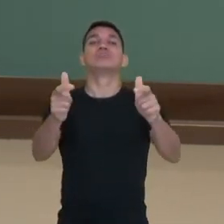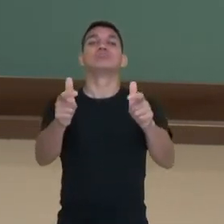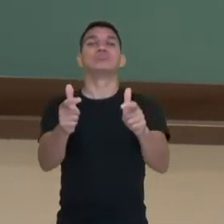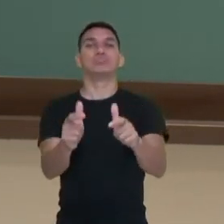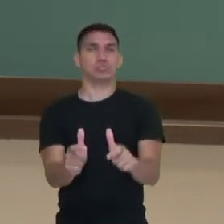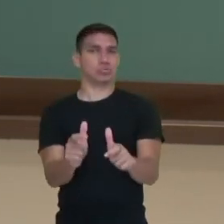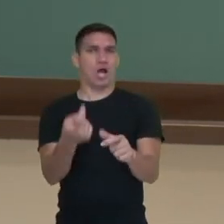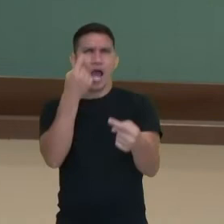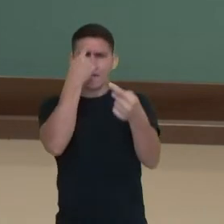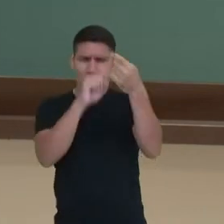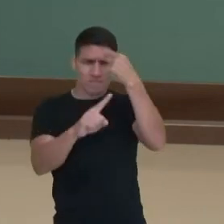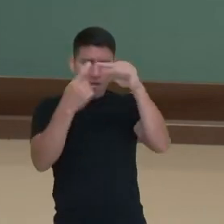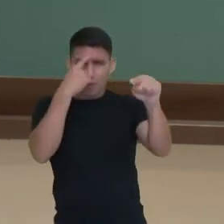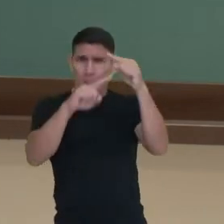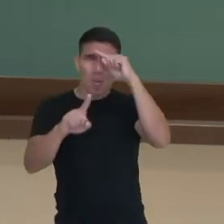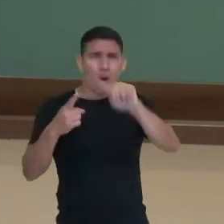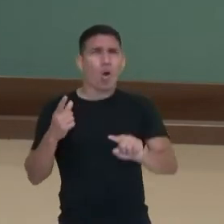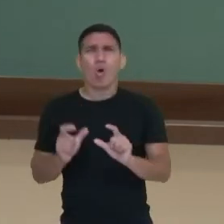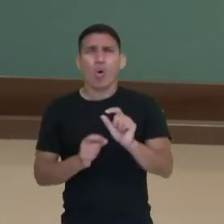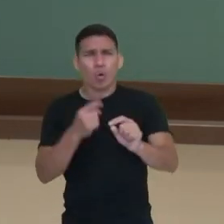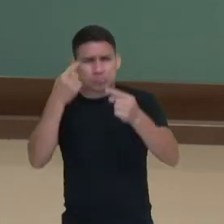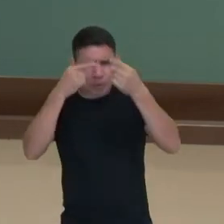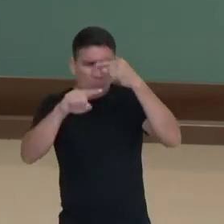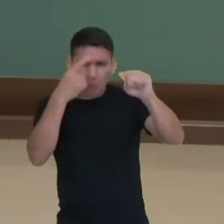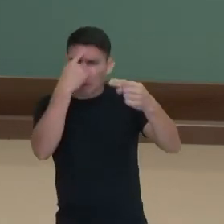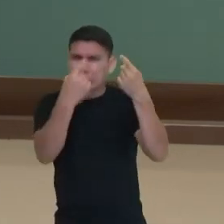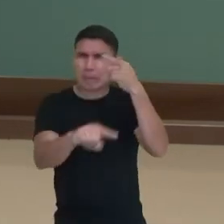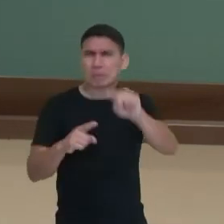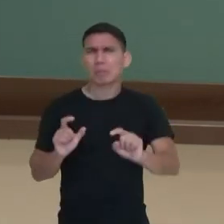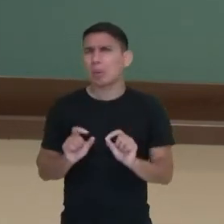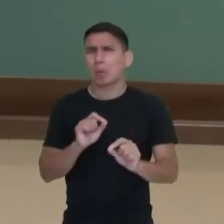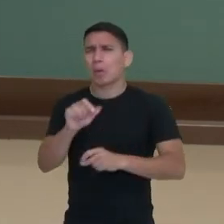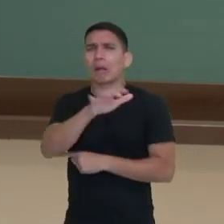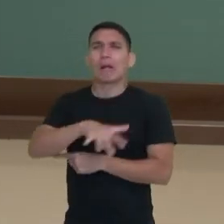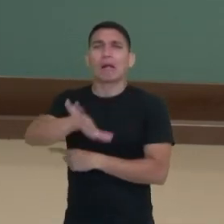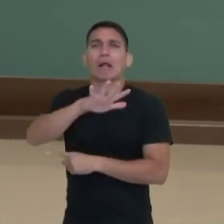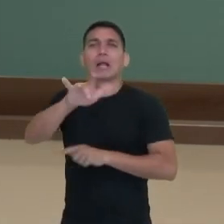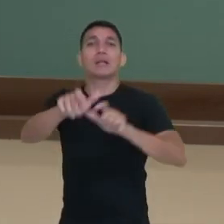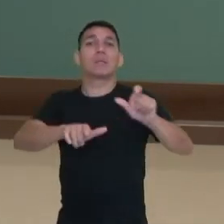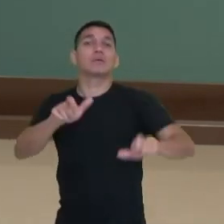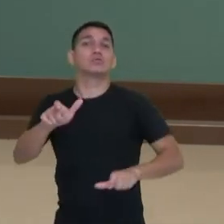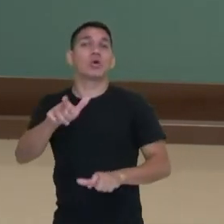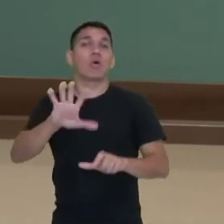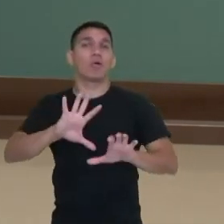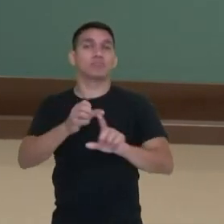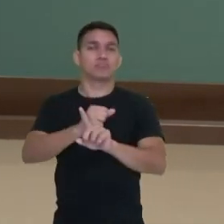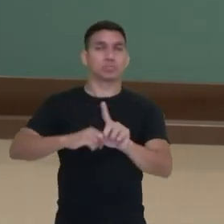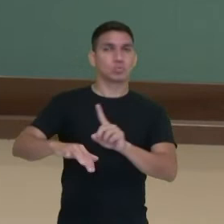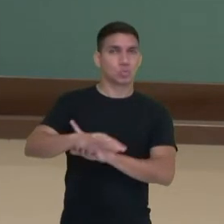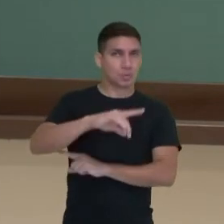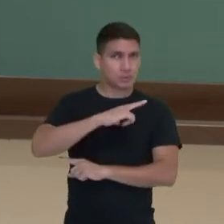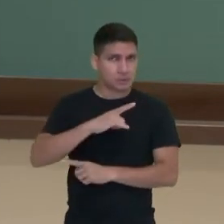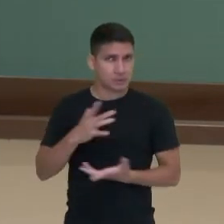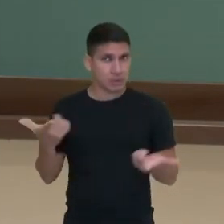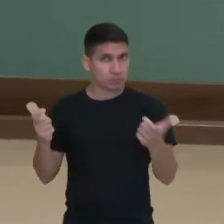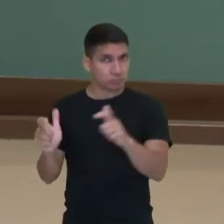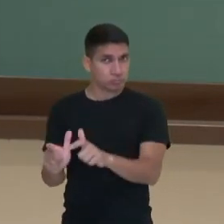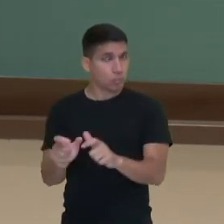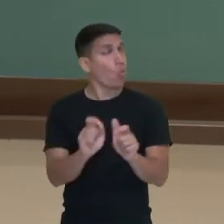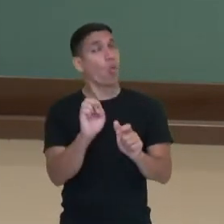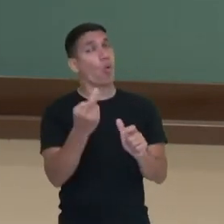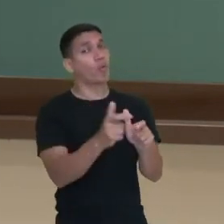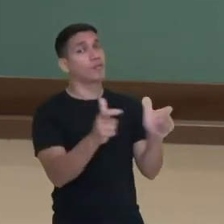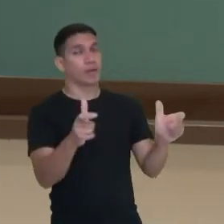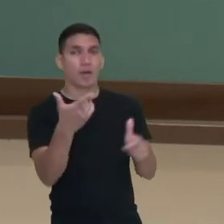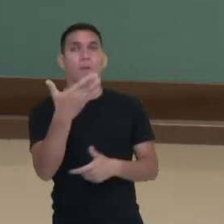diminuir, né, essa violência entre os integrantes de uma sociedade, de uma comunidade. É isso